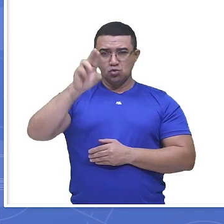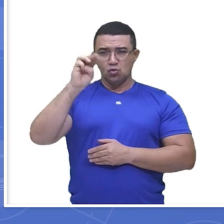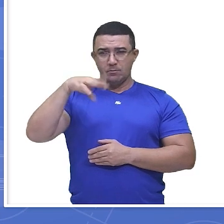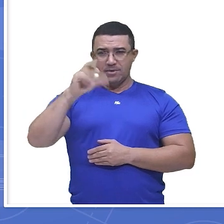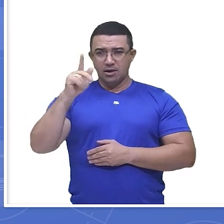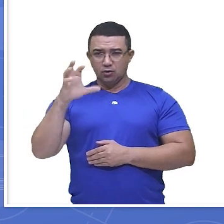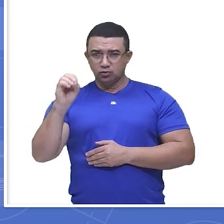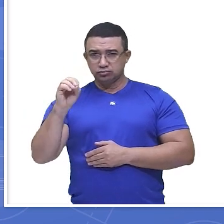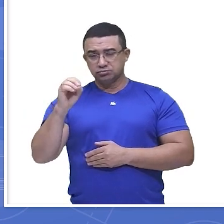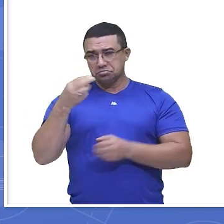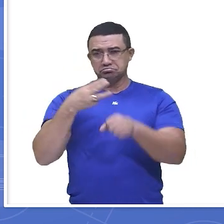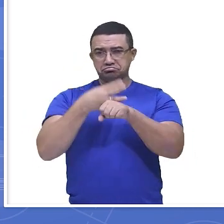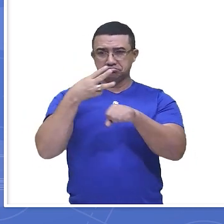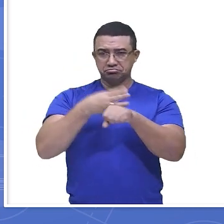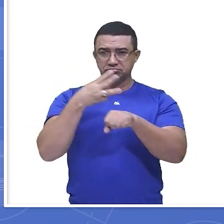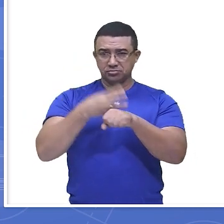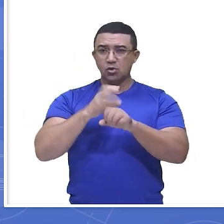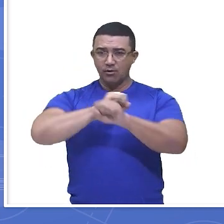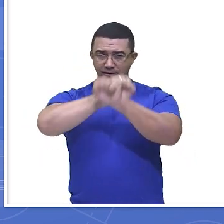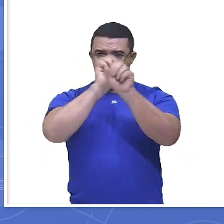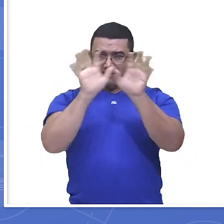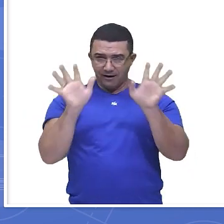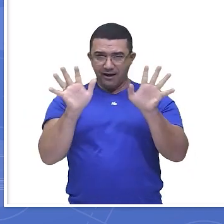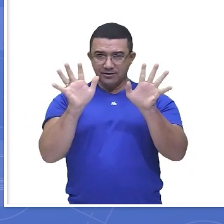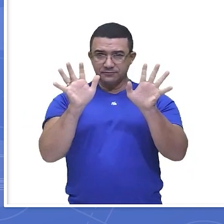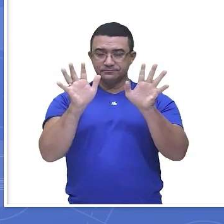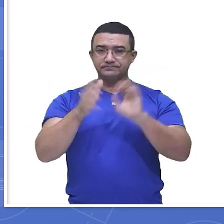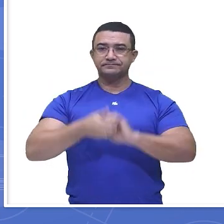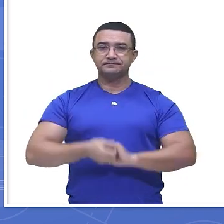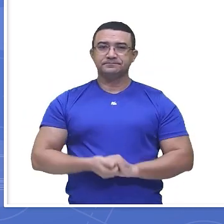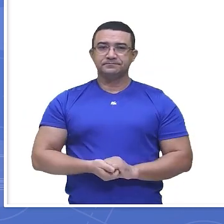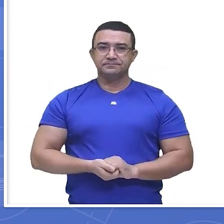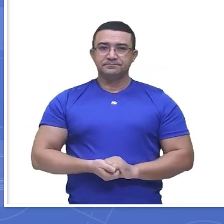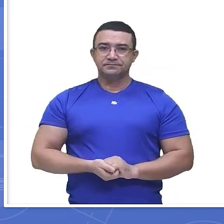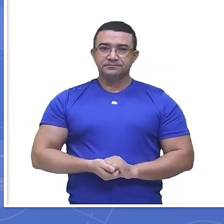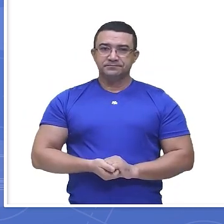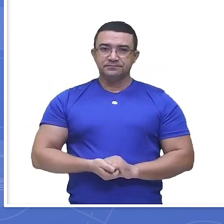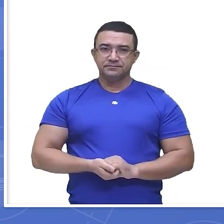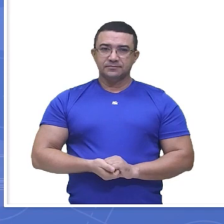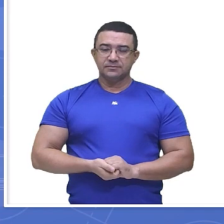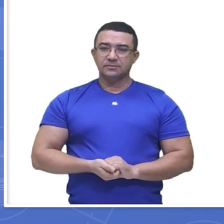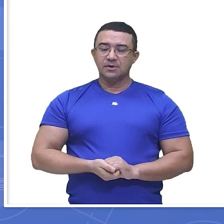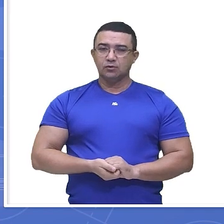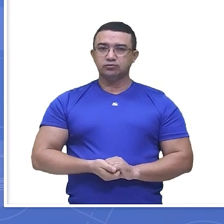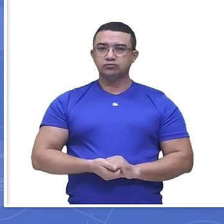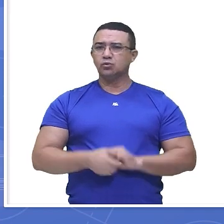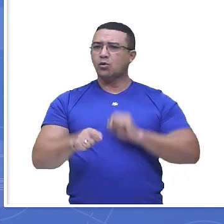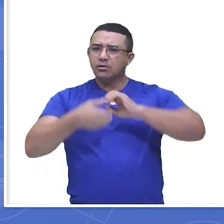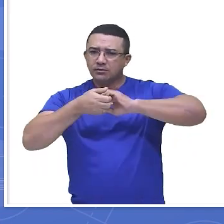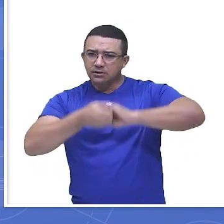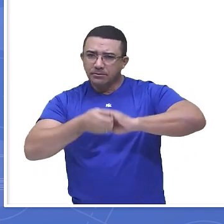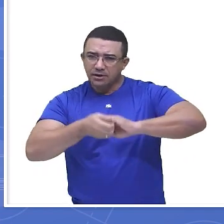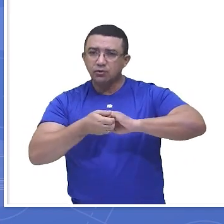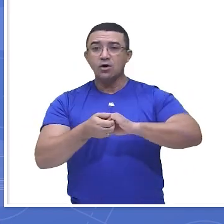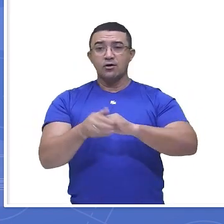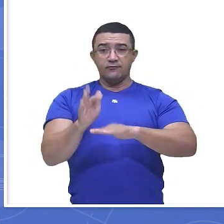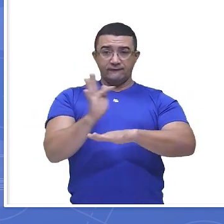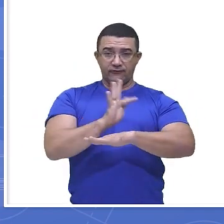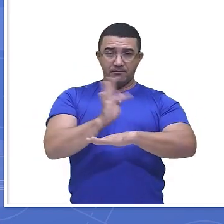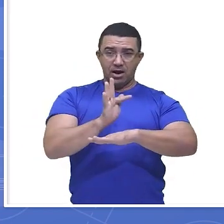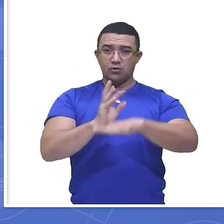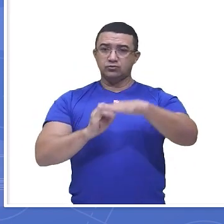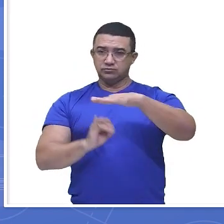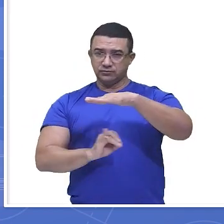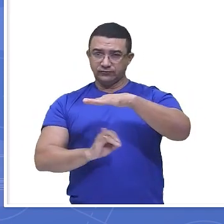aí a resposta. Ficou claro, pessoal? É isso aí, né? Tratamento formal, tratamento informal. E